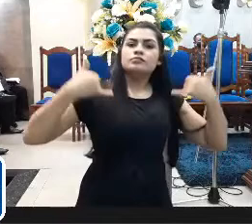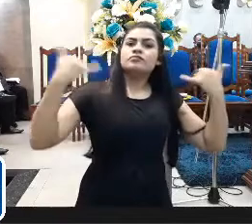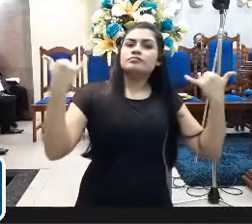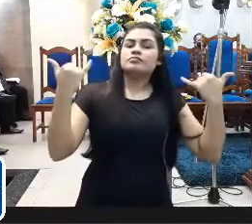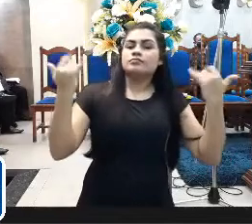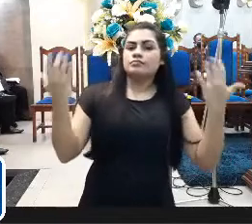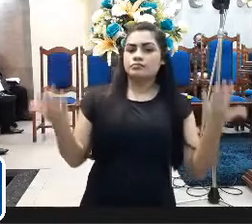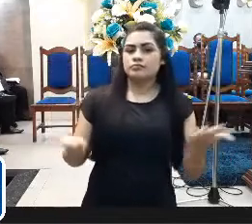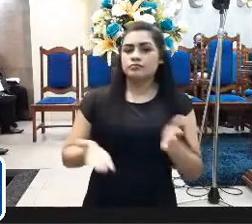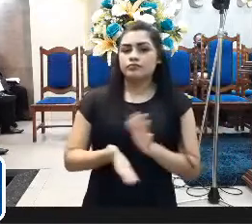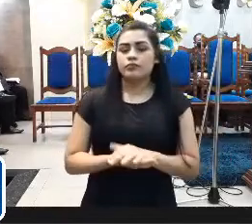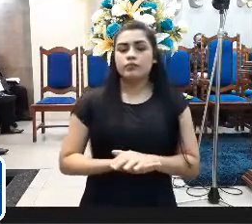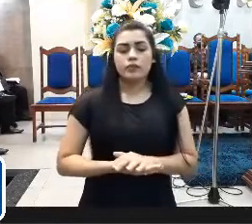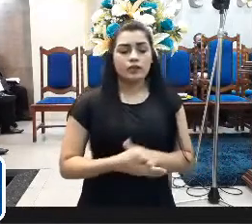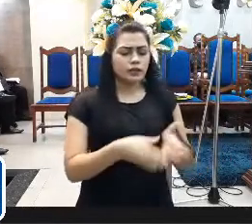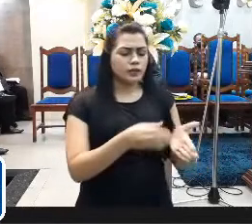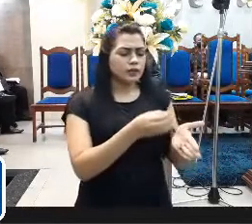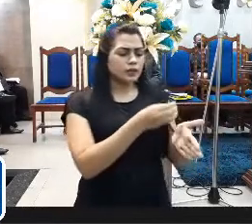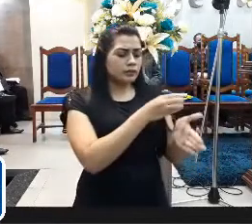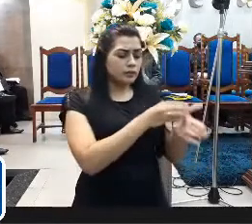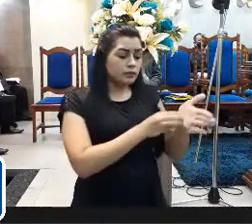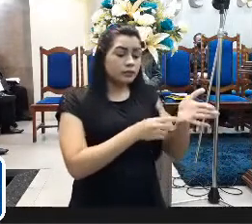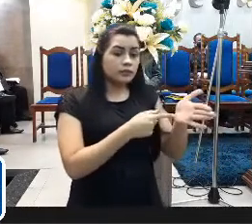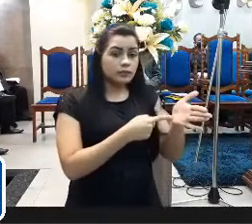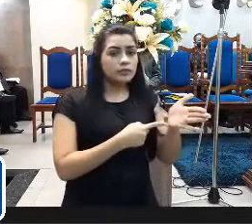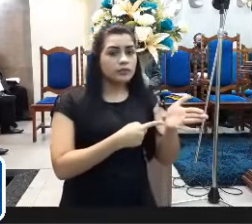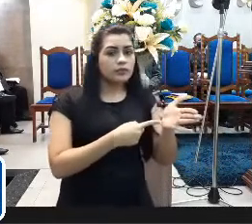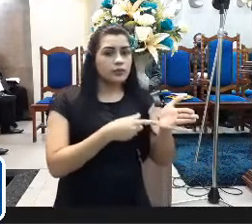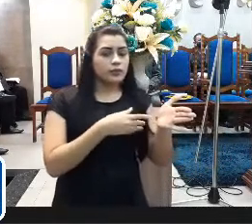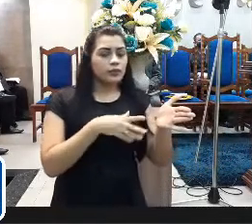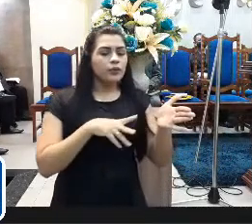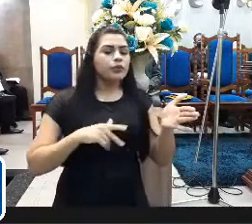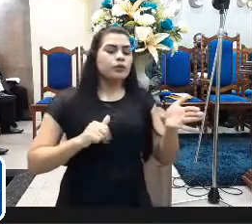Nesse capítulo, o apóstolo Pedro fala-nos que